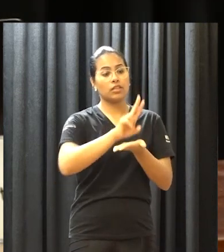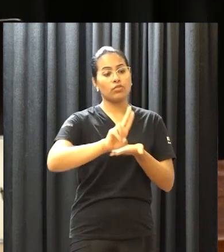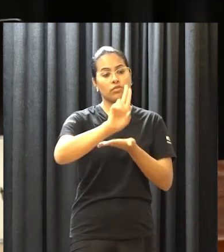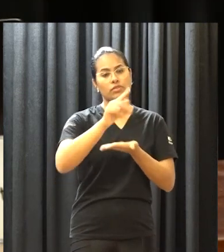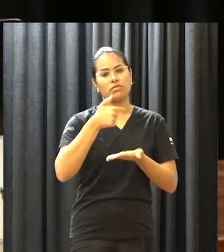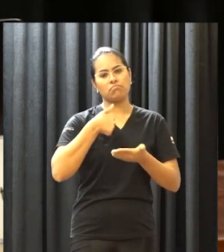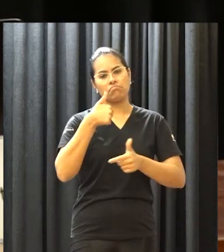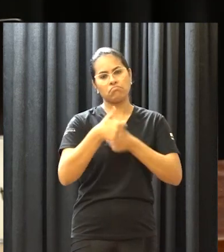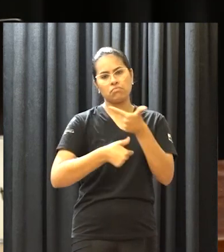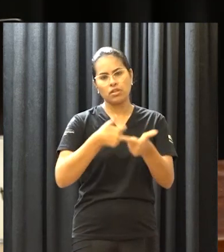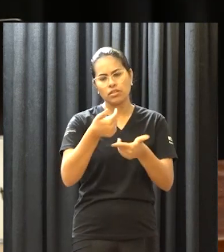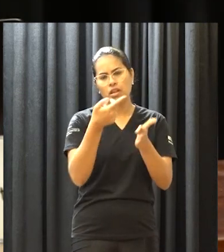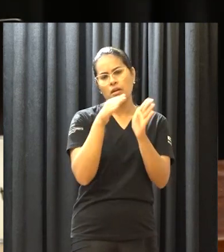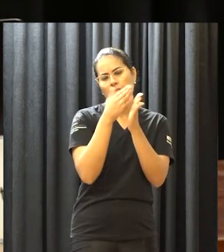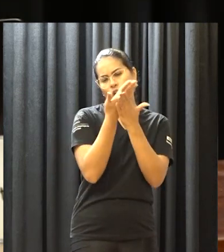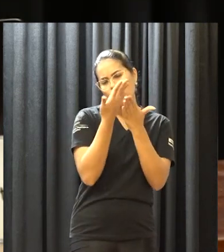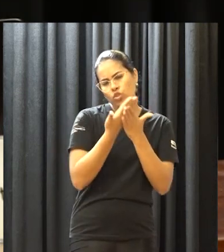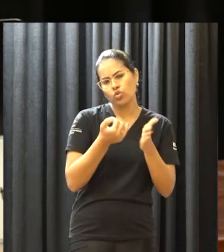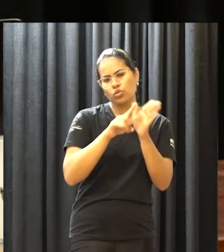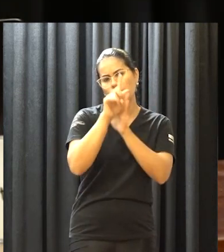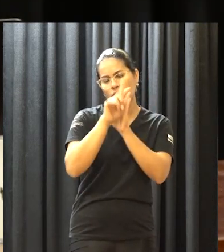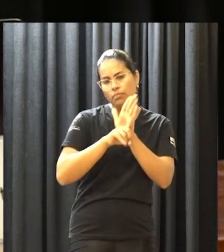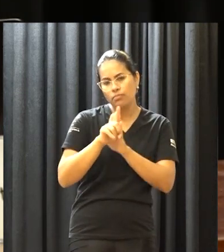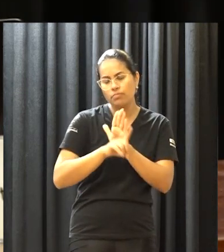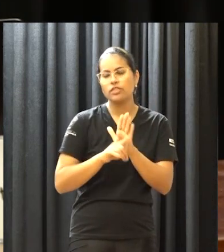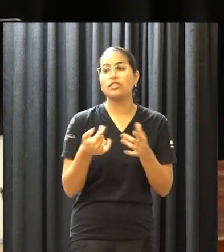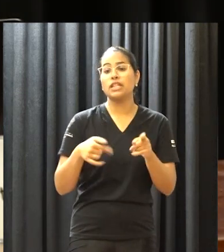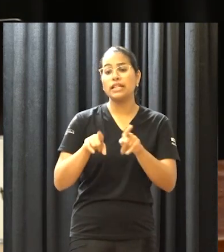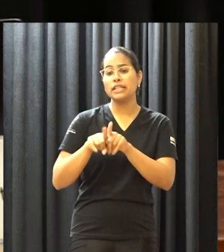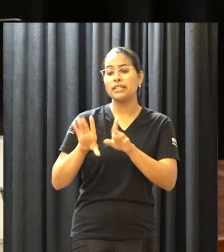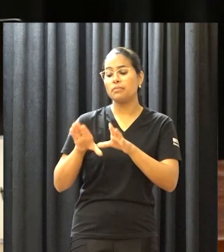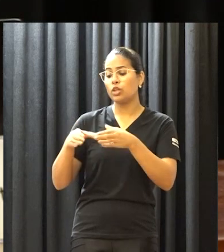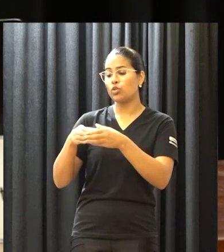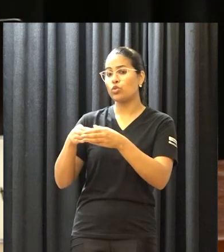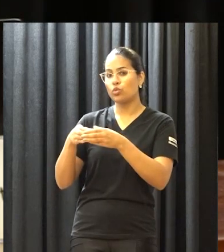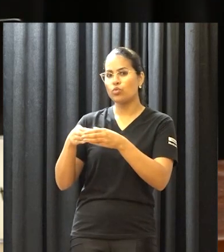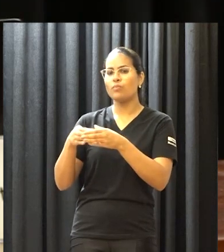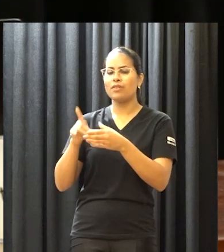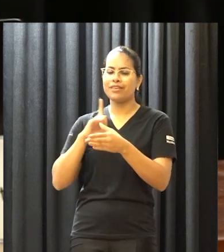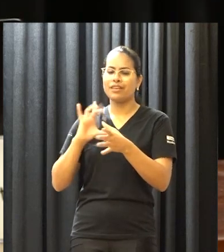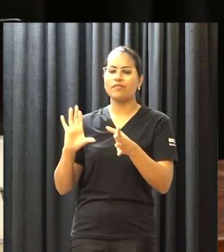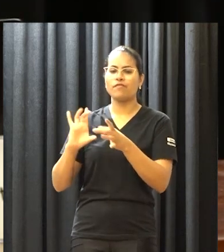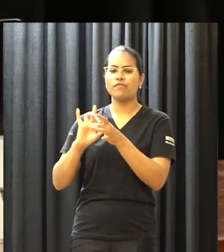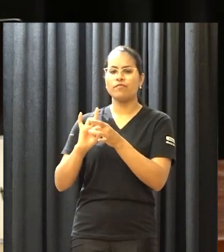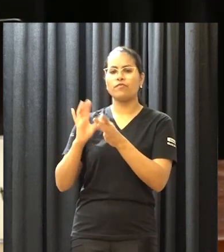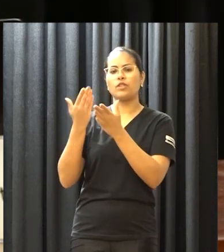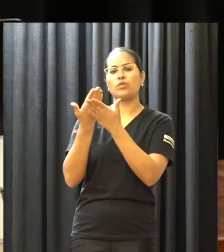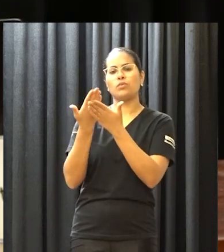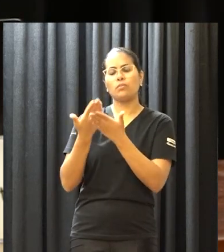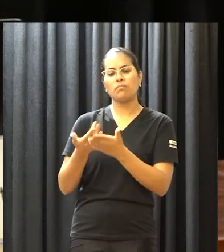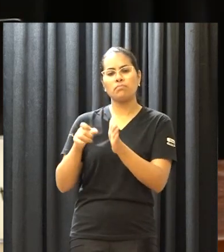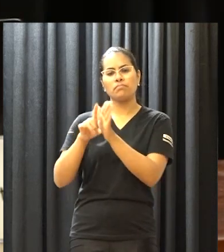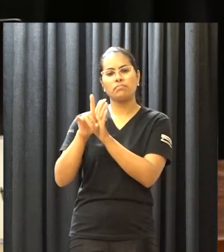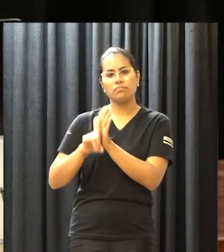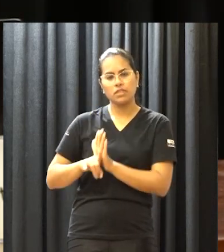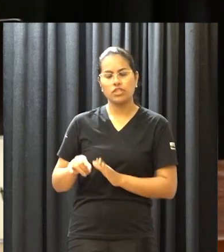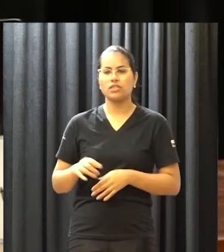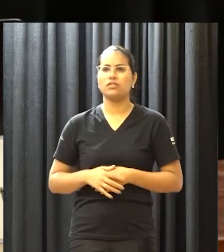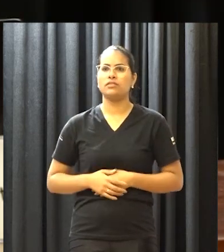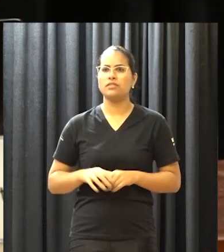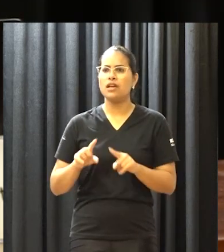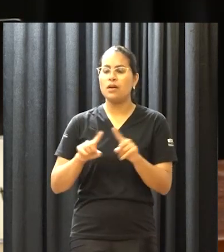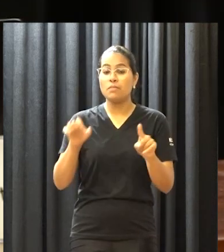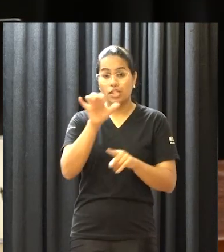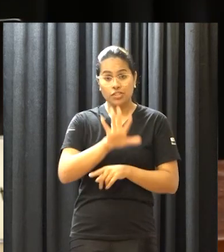como também vinculados aos meus grupos de pesquisa. De modo geral, fui muito bem